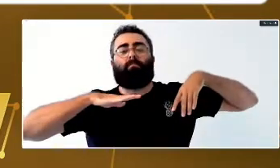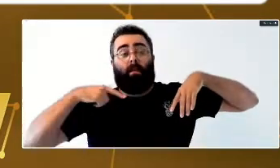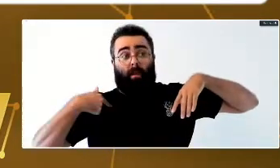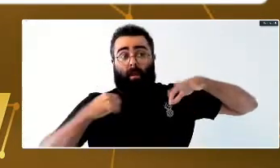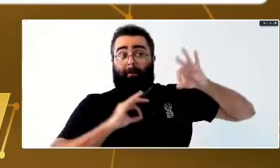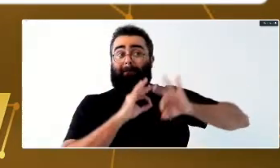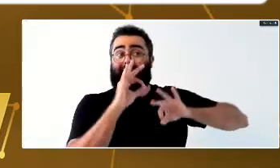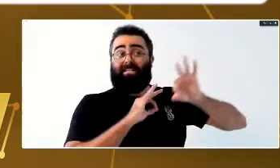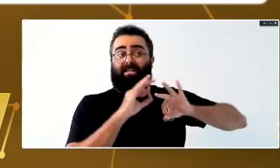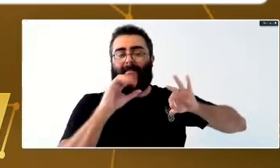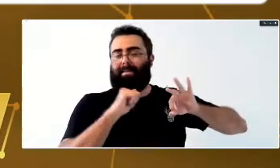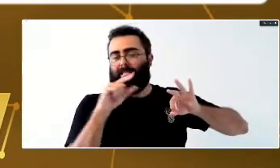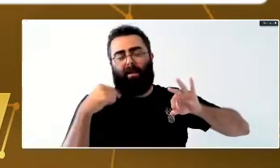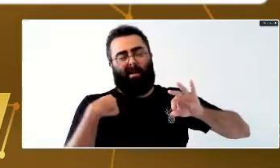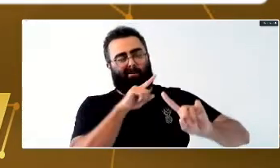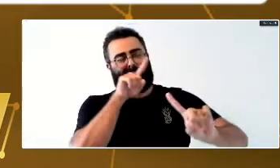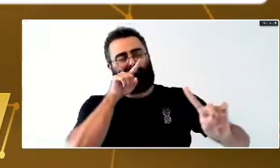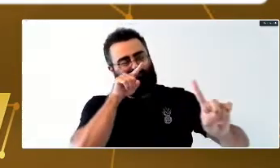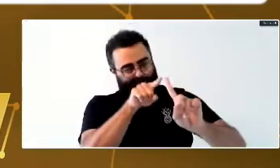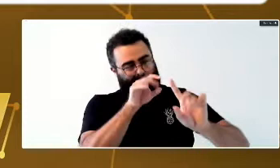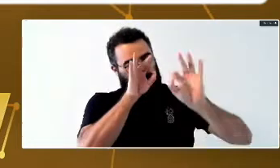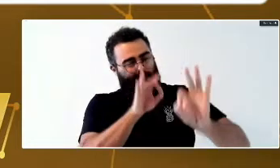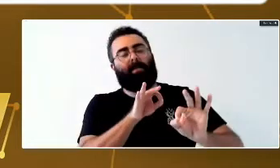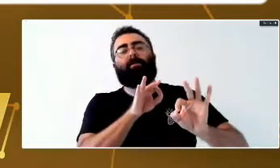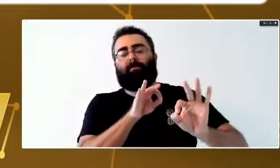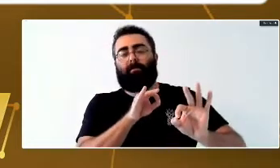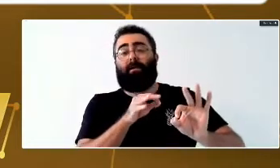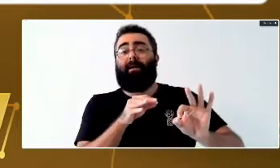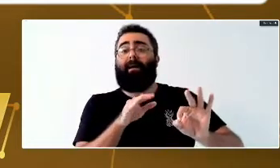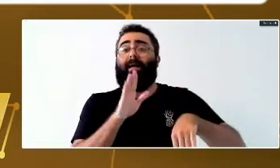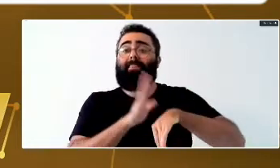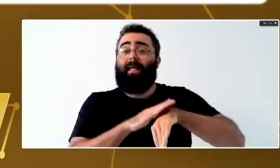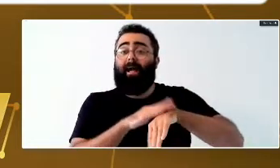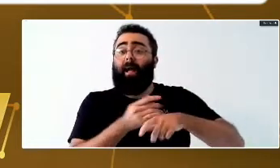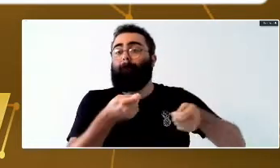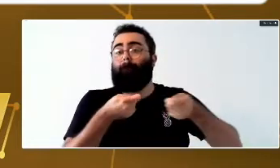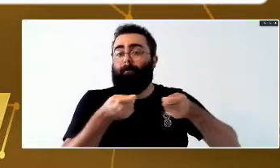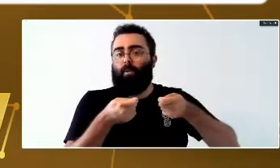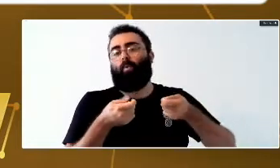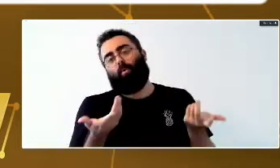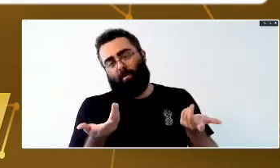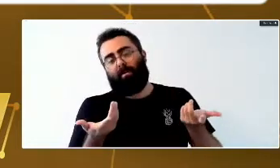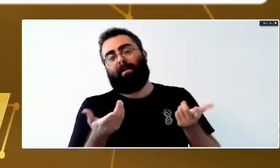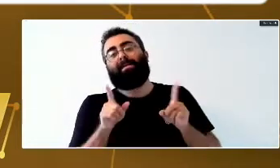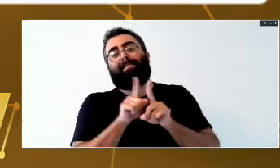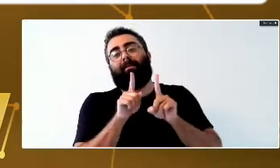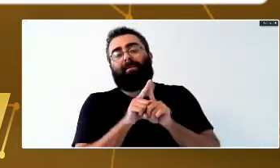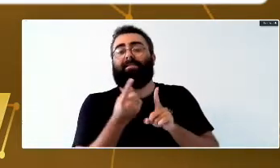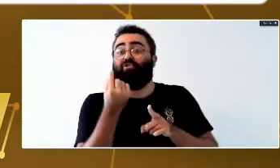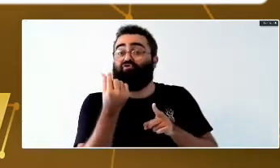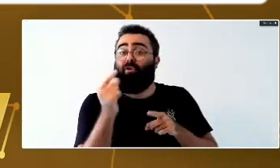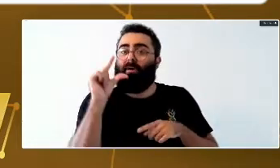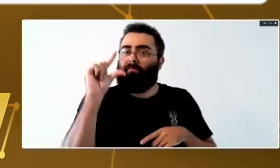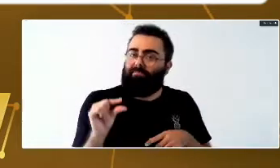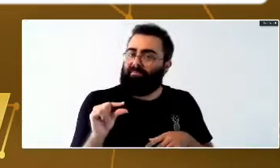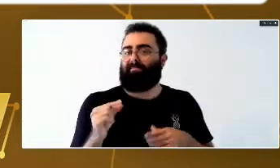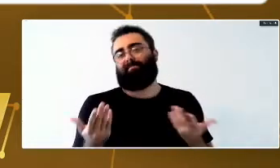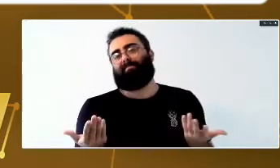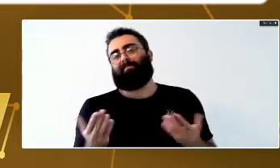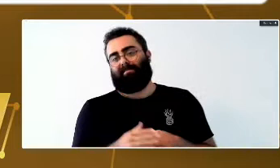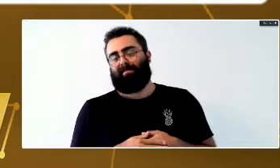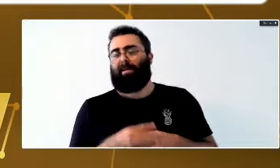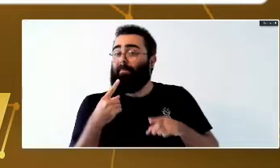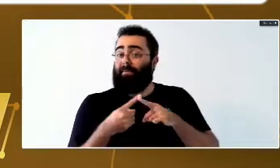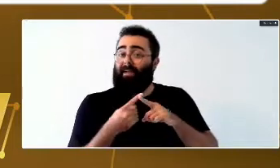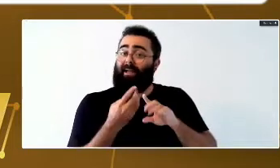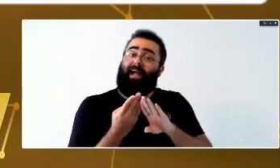mais estratégica, trazendo economia de tempo, trazendo, consequentemente, uma redução de custos. A